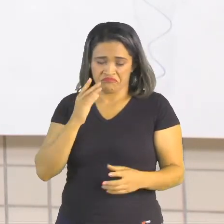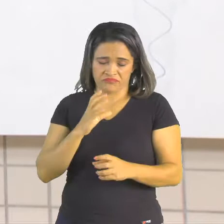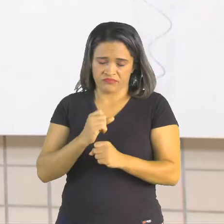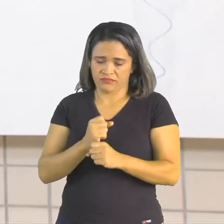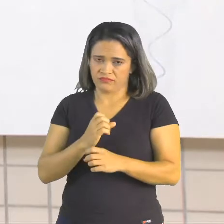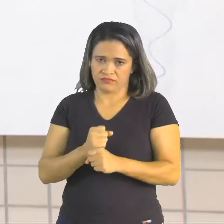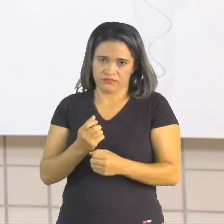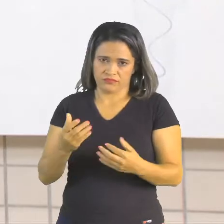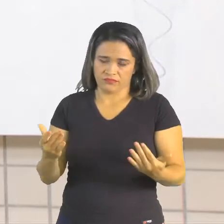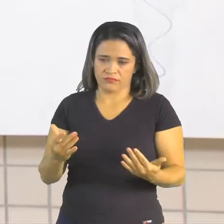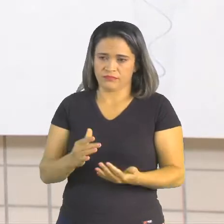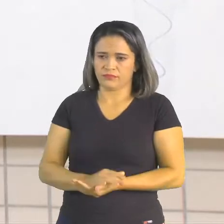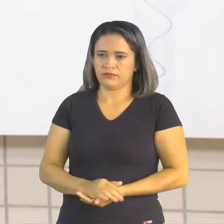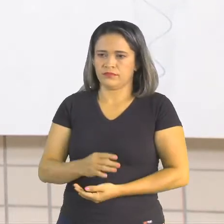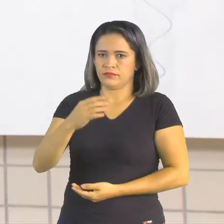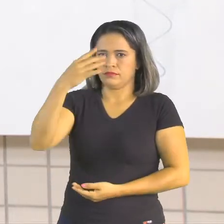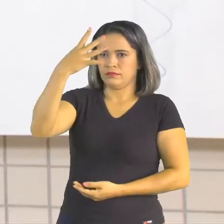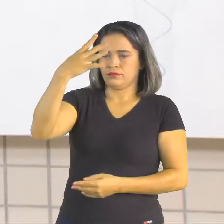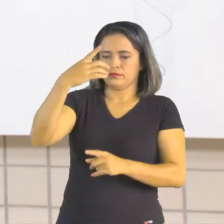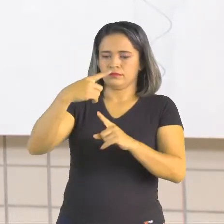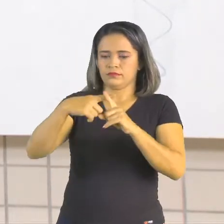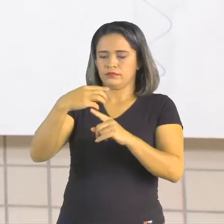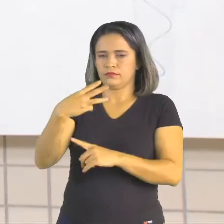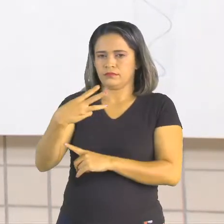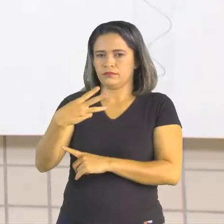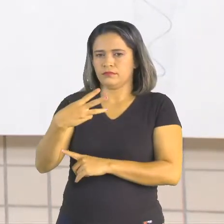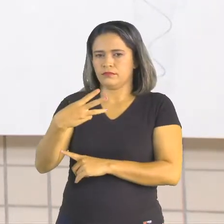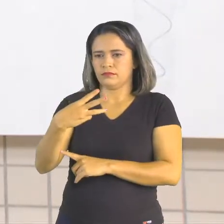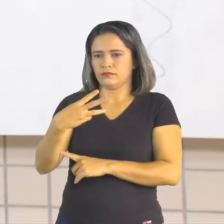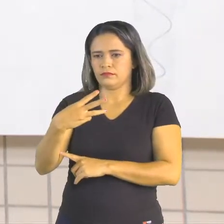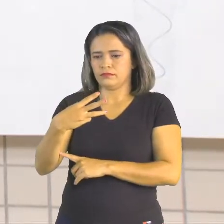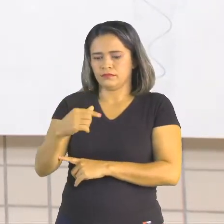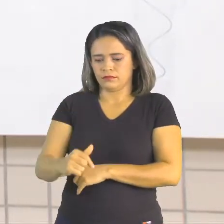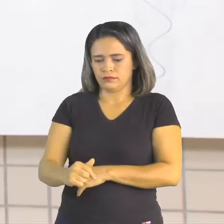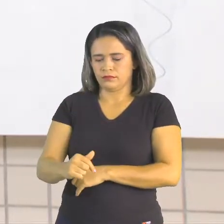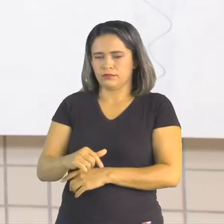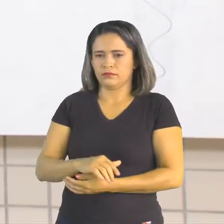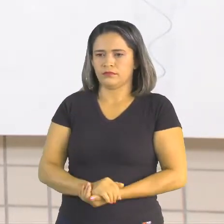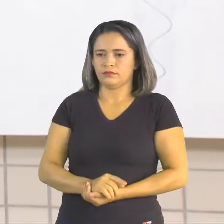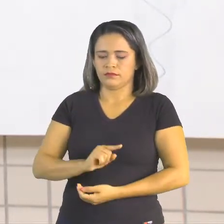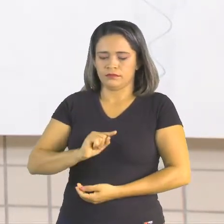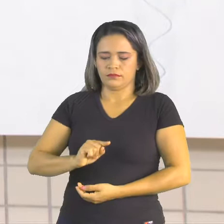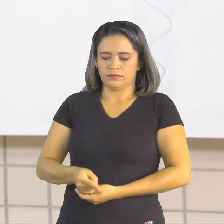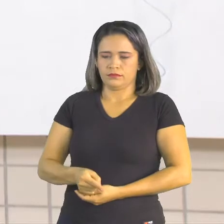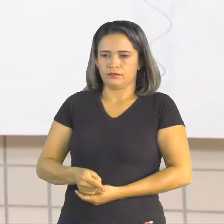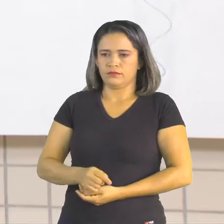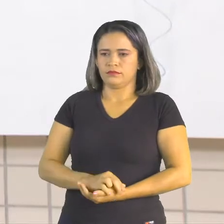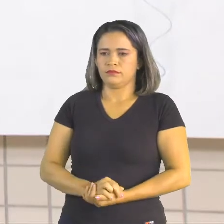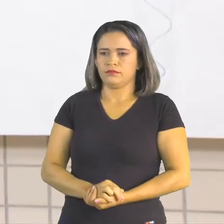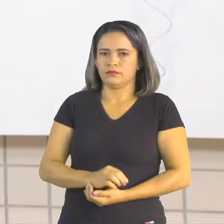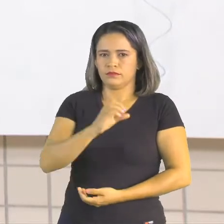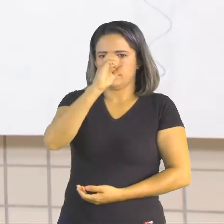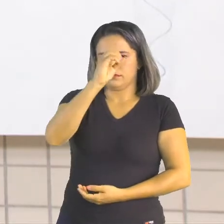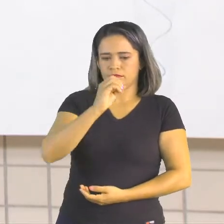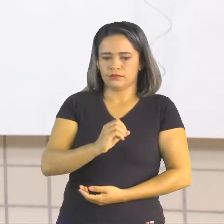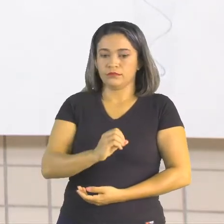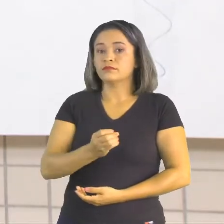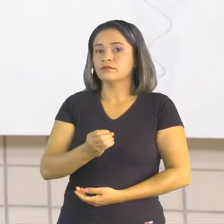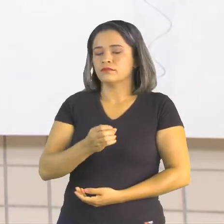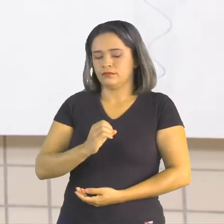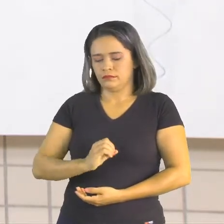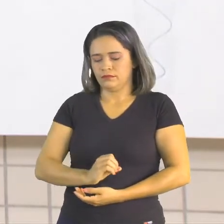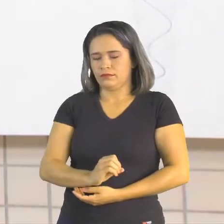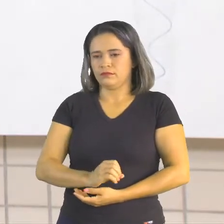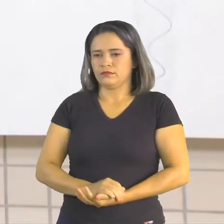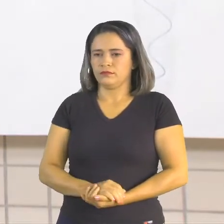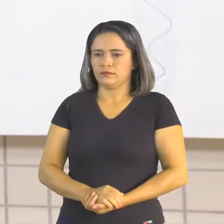pessoal. 4 mais 3, 7. A vírgula abaixa, 0 mais 0,